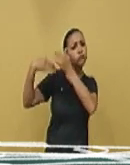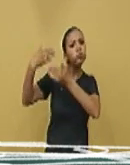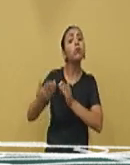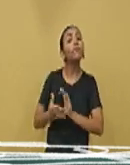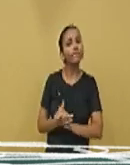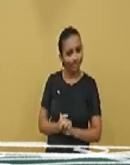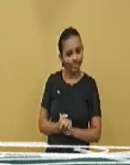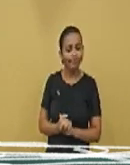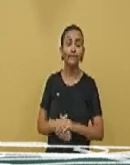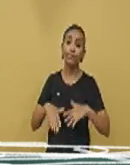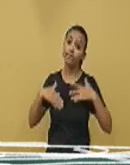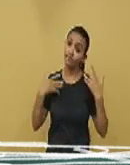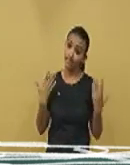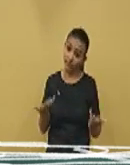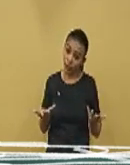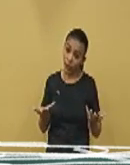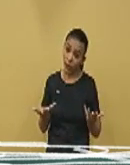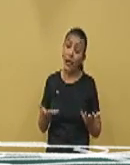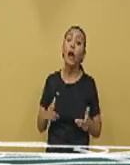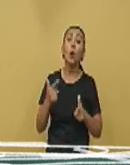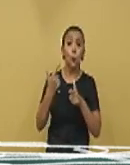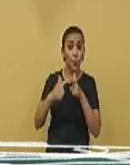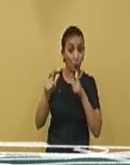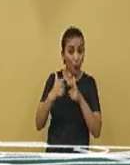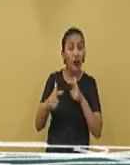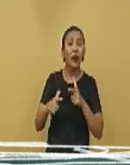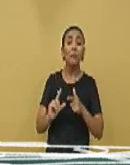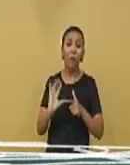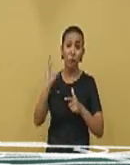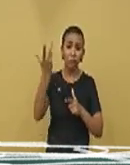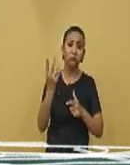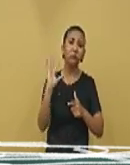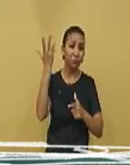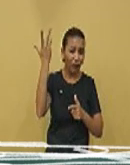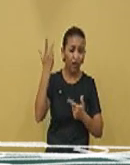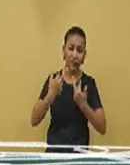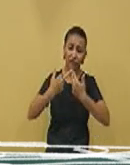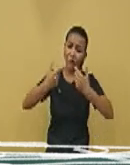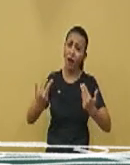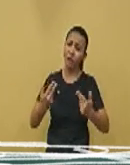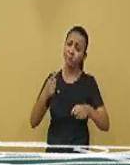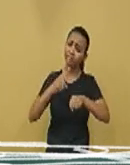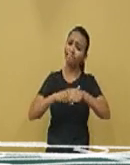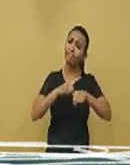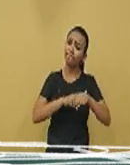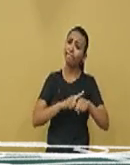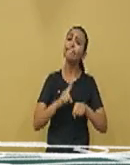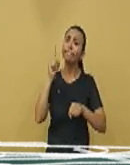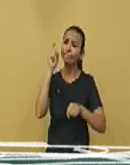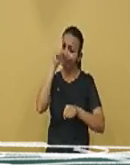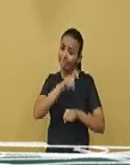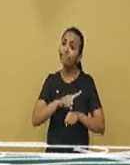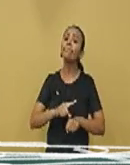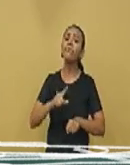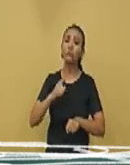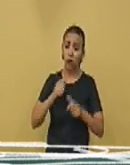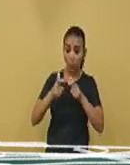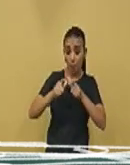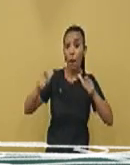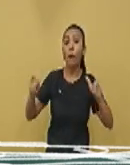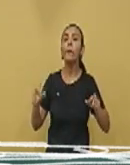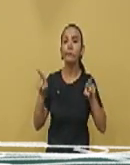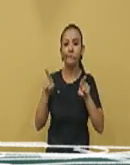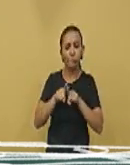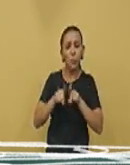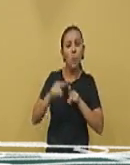né? Então, esse problema se estende para situações muito mais complexas e muito maiores, né? Quando a